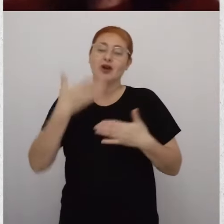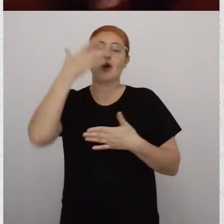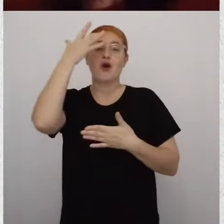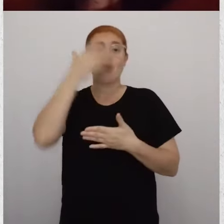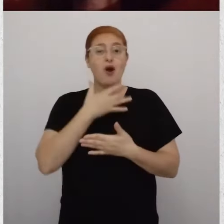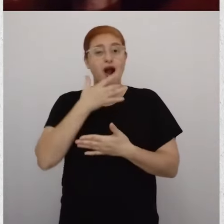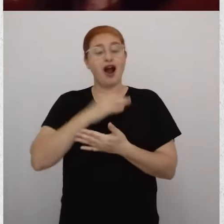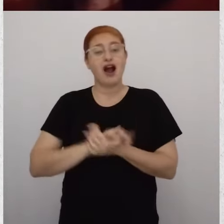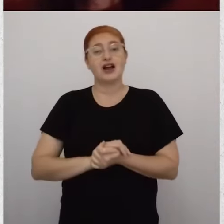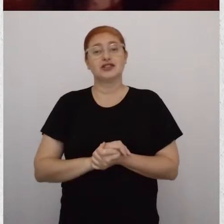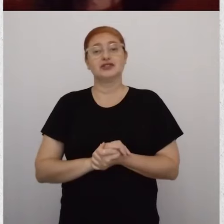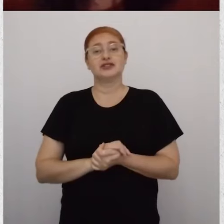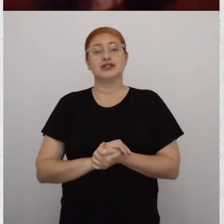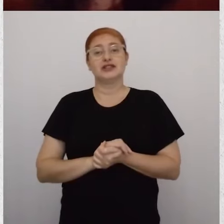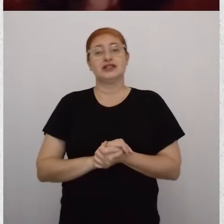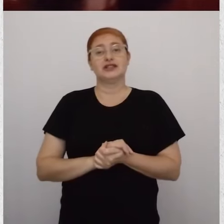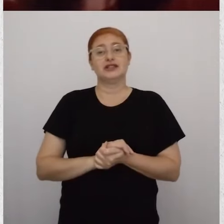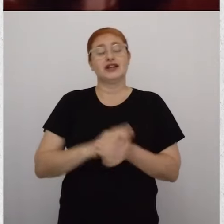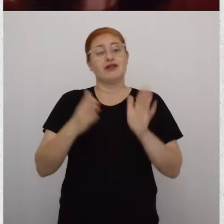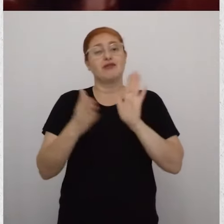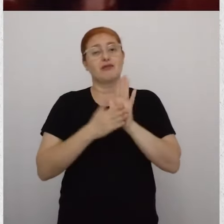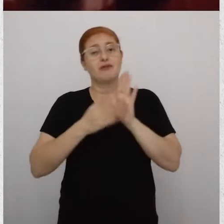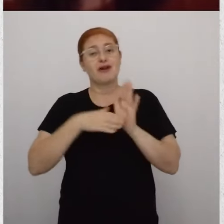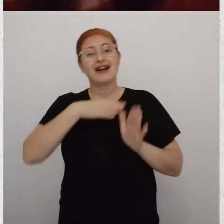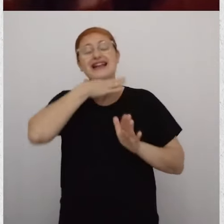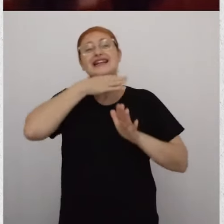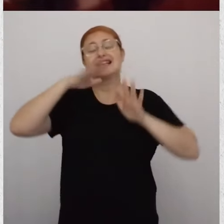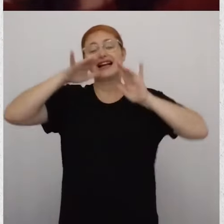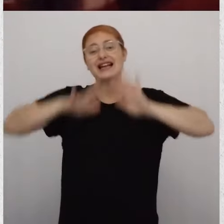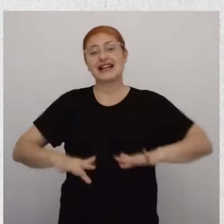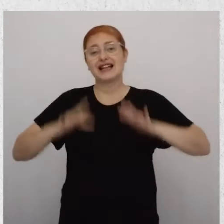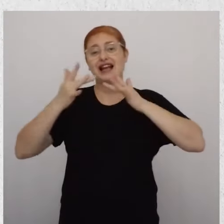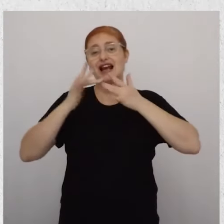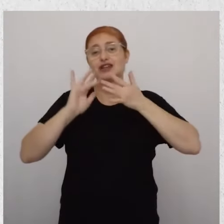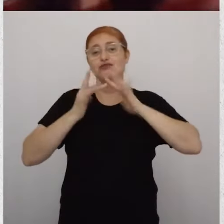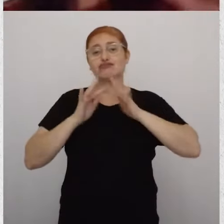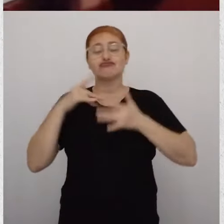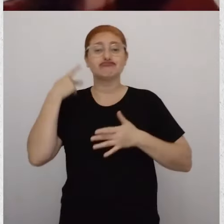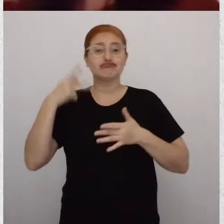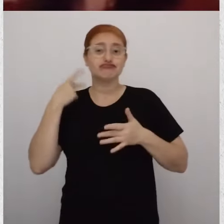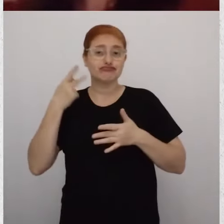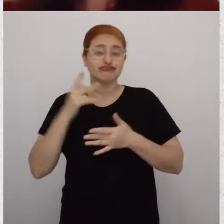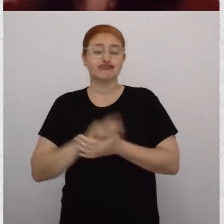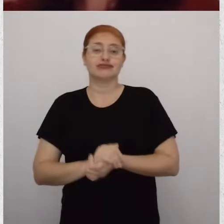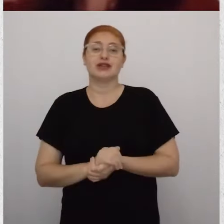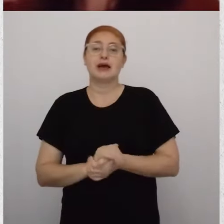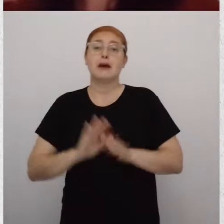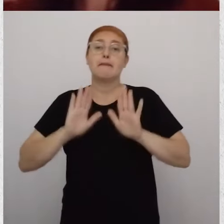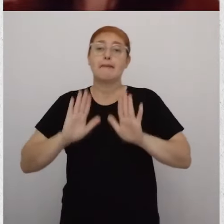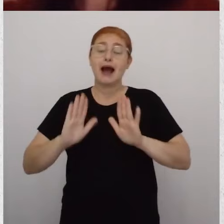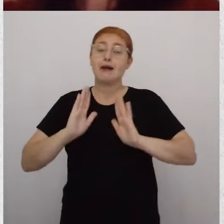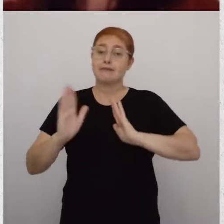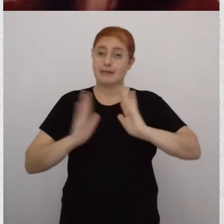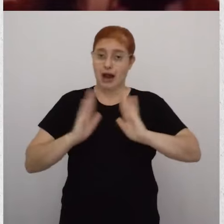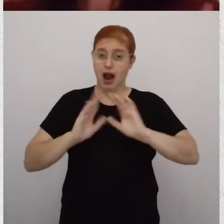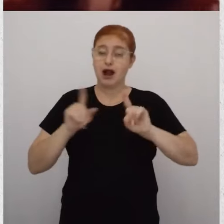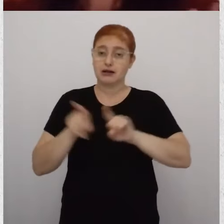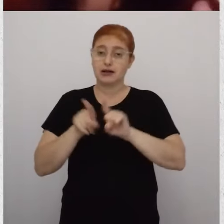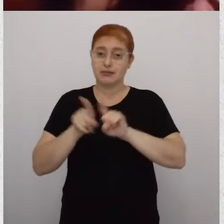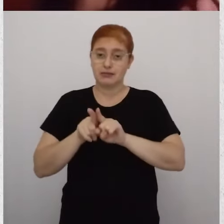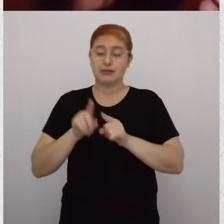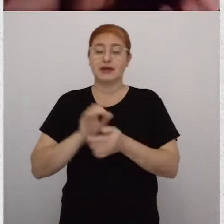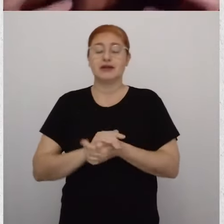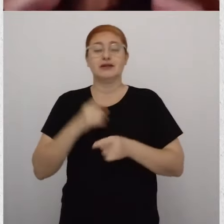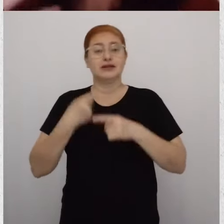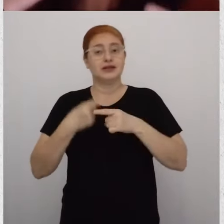um dos fatores dessa crise de articulação política, né? Agora, nesse mesmo período também, porque é